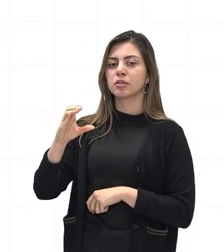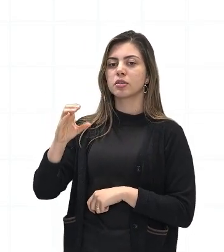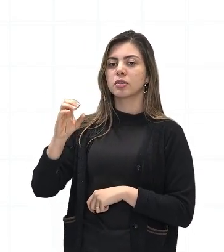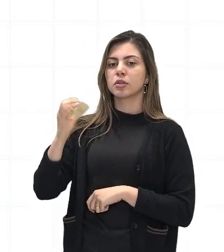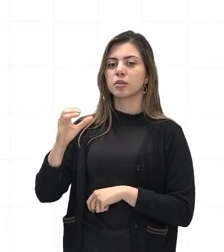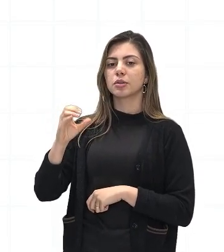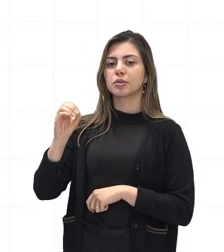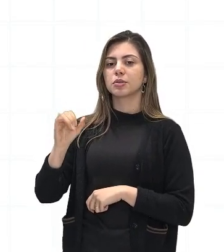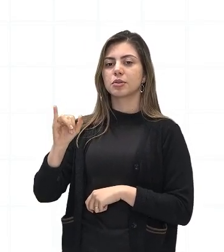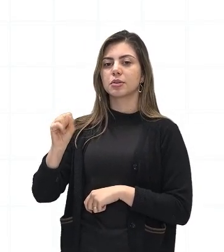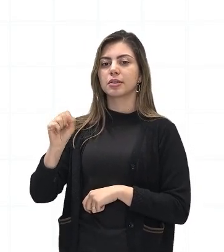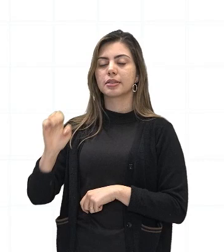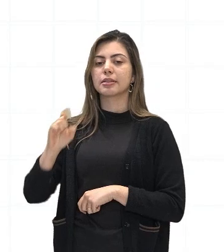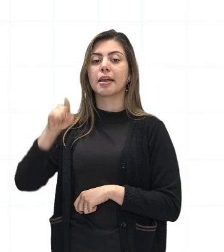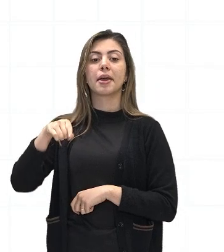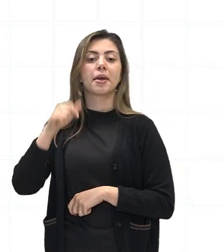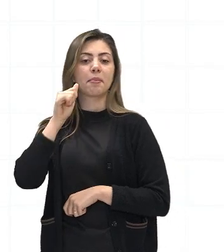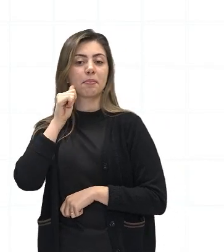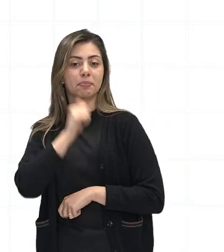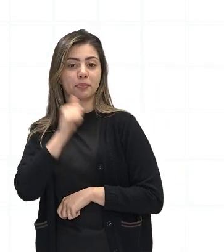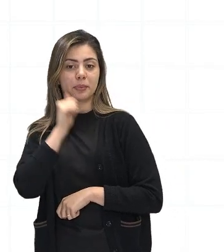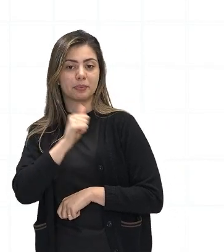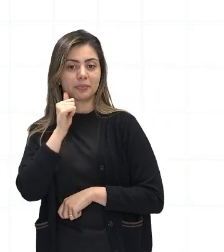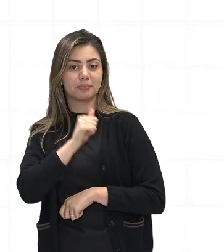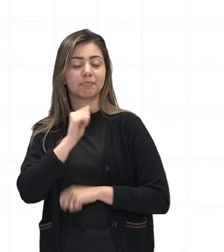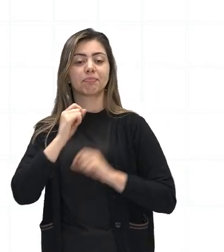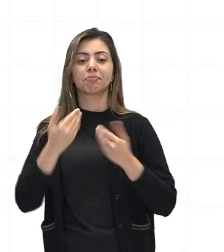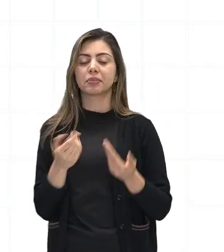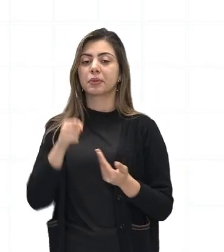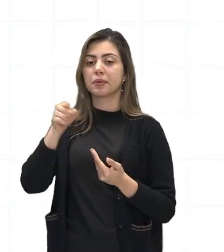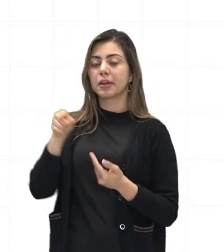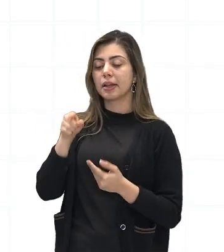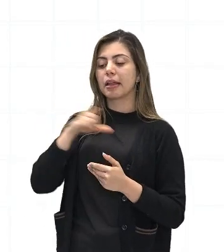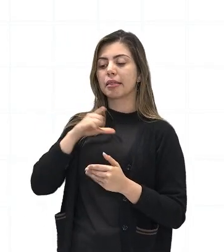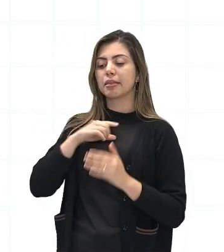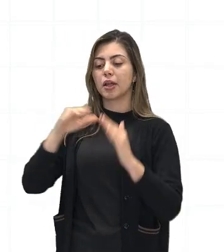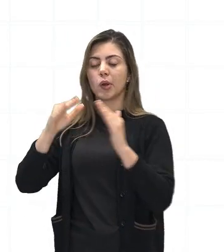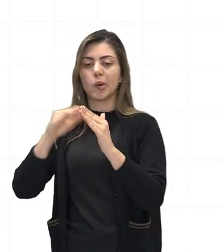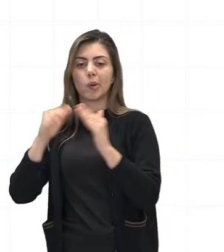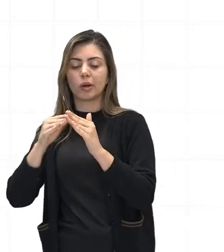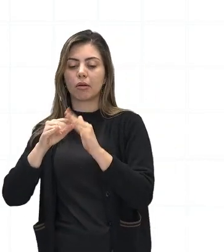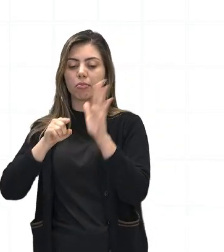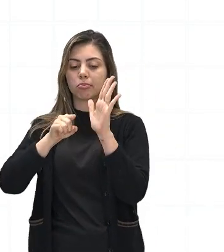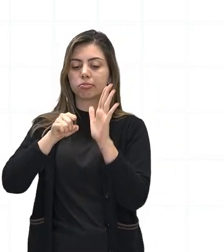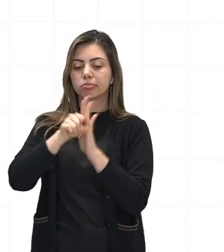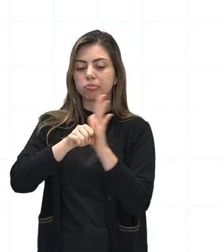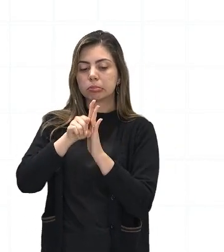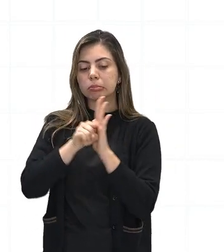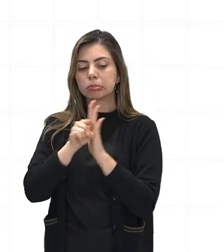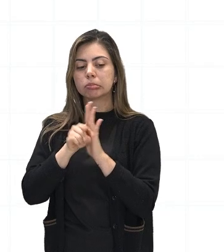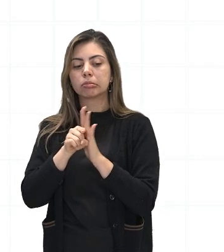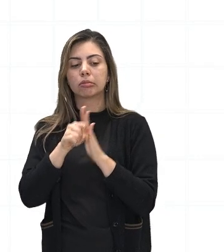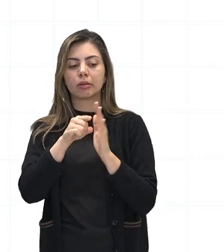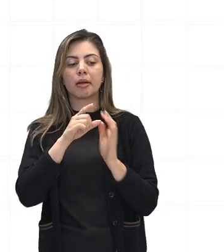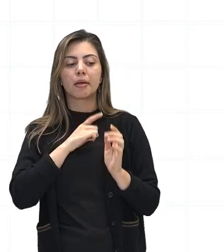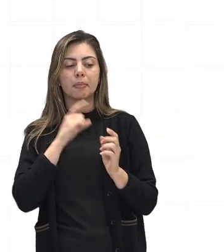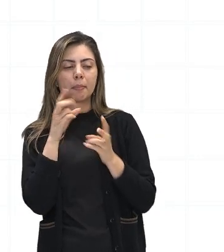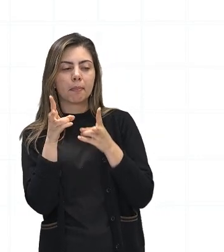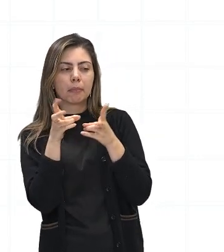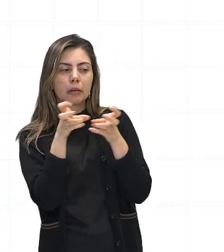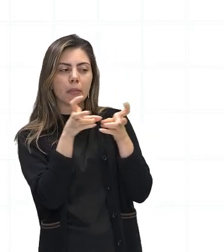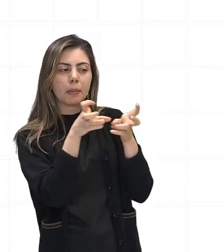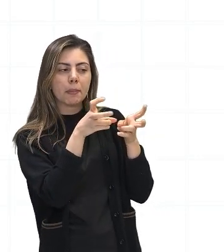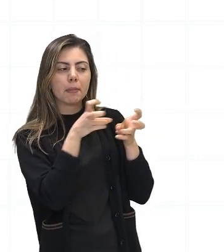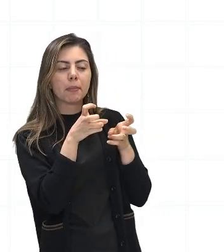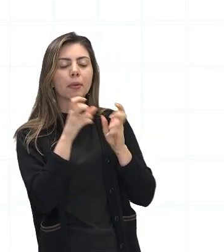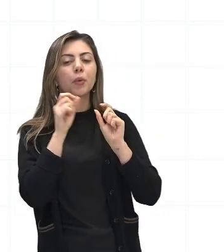terapeuta corporal. Durante ali os seus atendimentos na sua clínica, ela foi fazendo algumas observações e ela viu que,